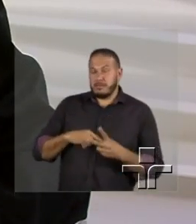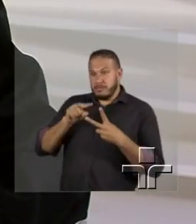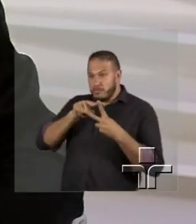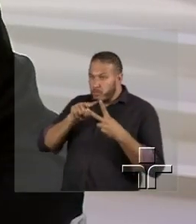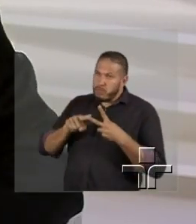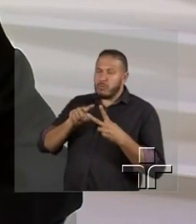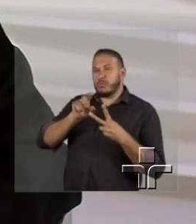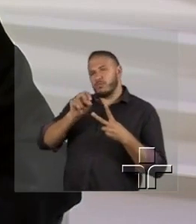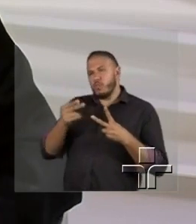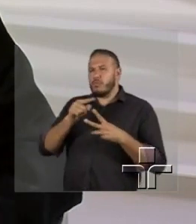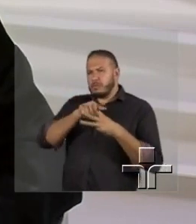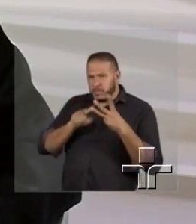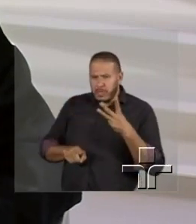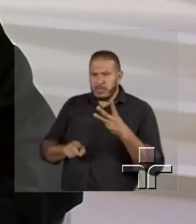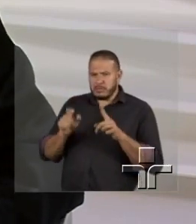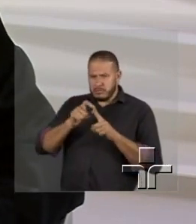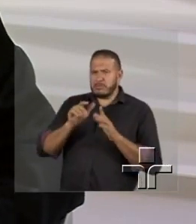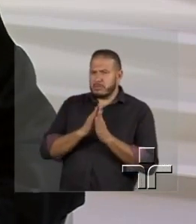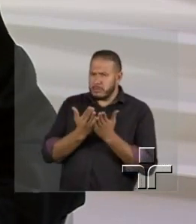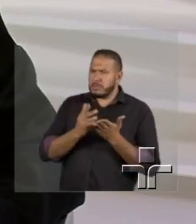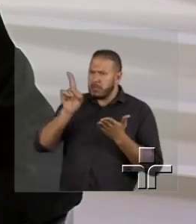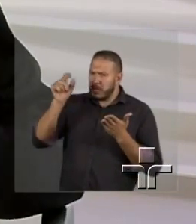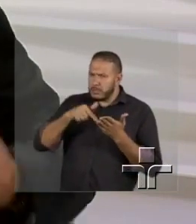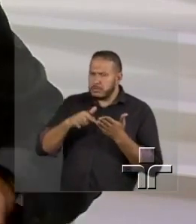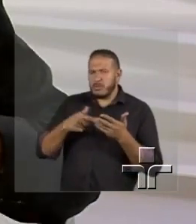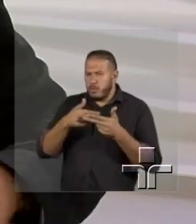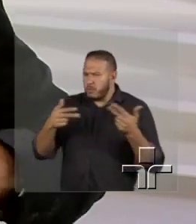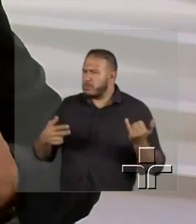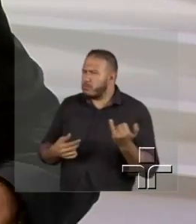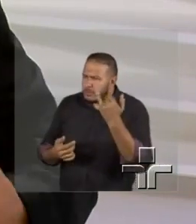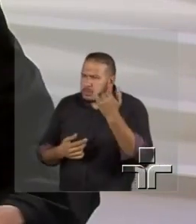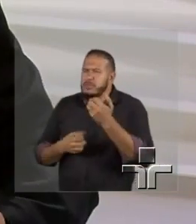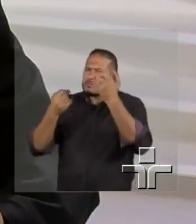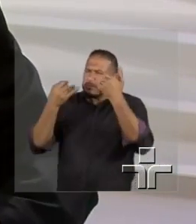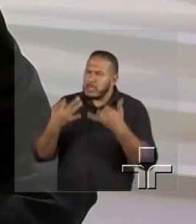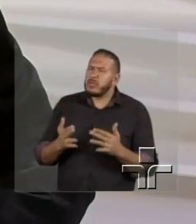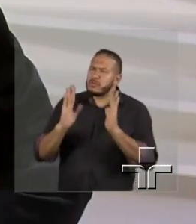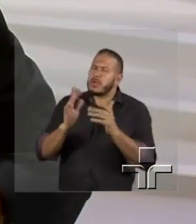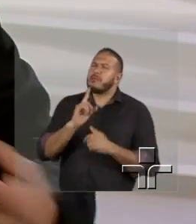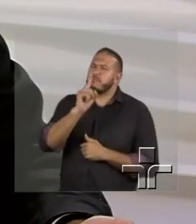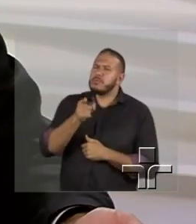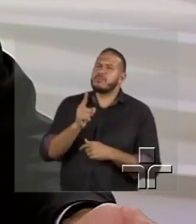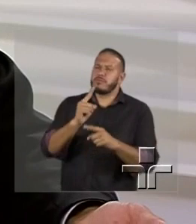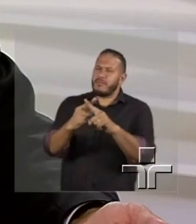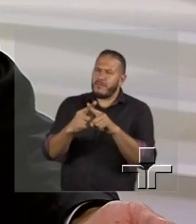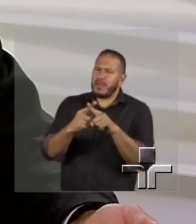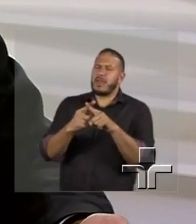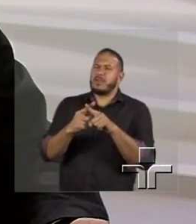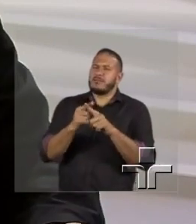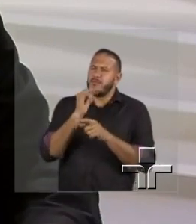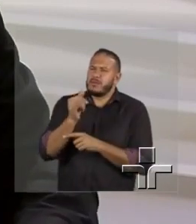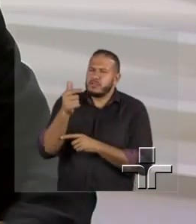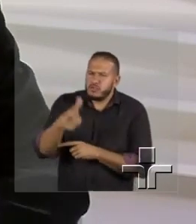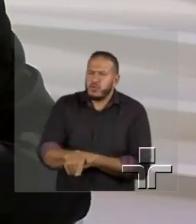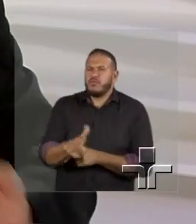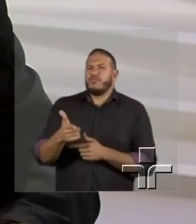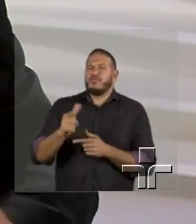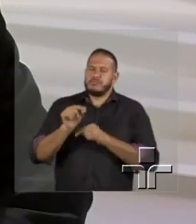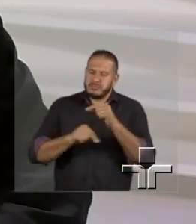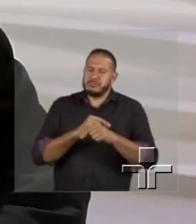Cruz, ex-ministro-chefe da Secretaria de Governo. General, uma pergunta mais pessoal.